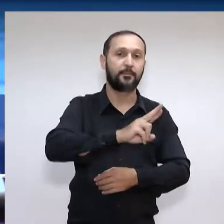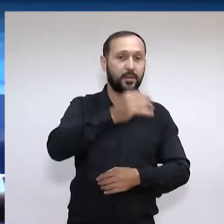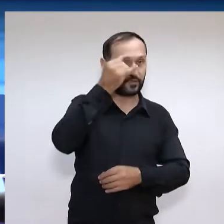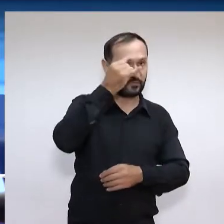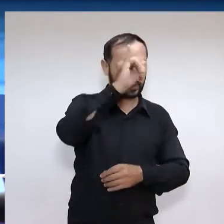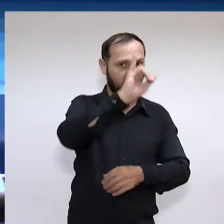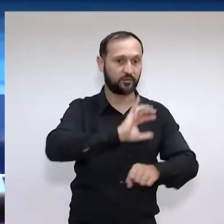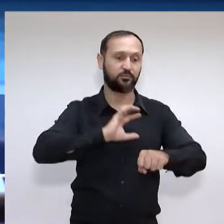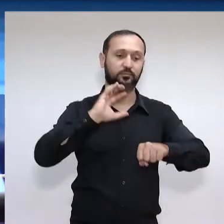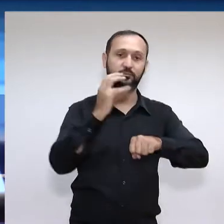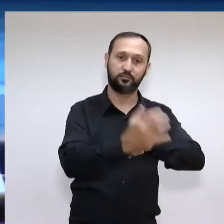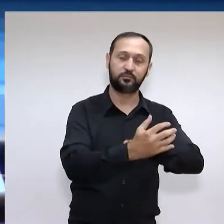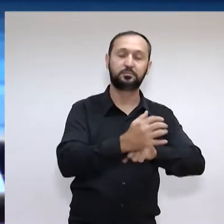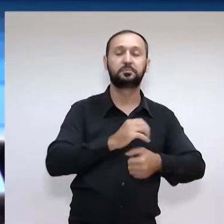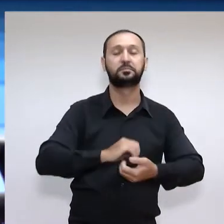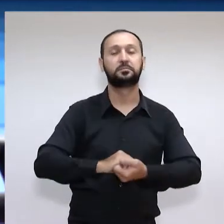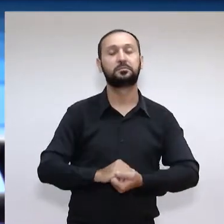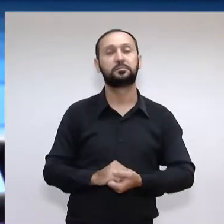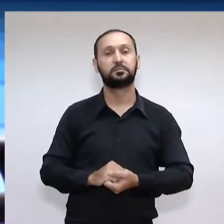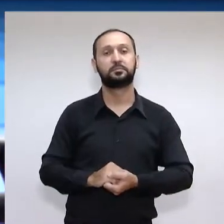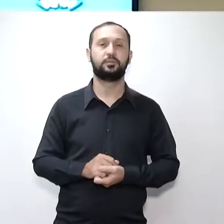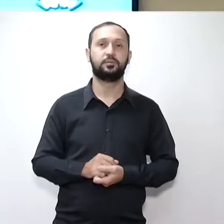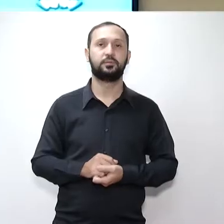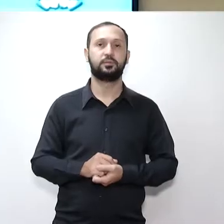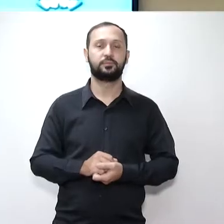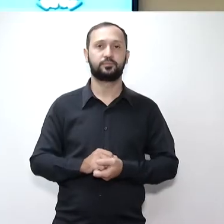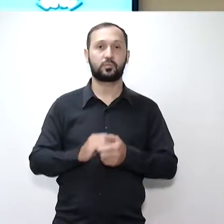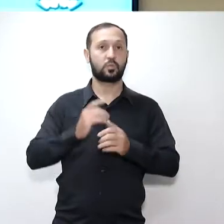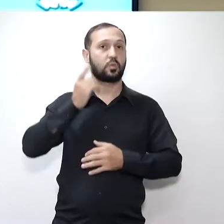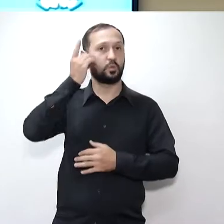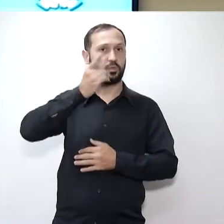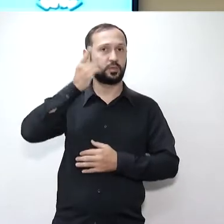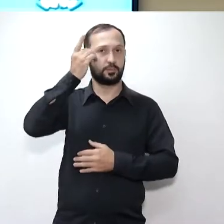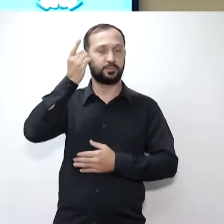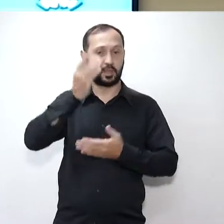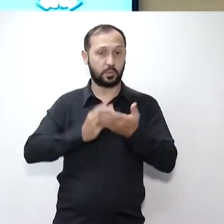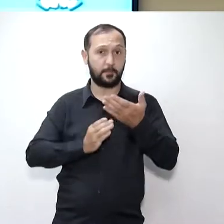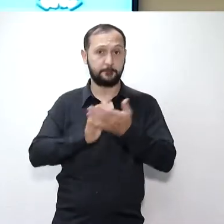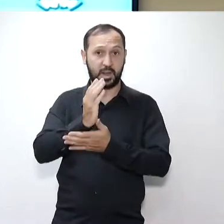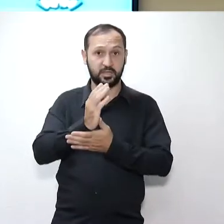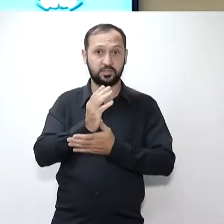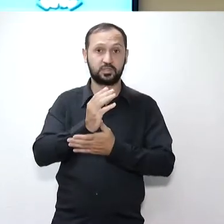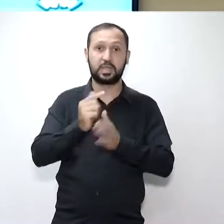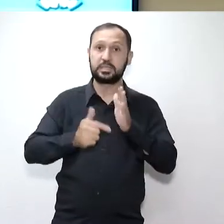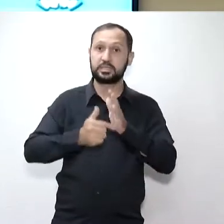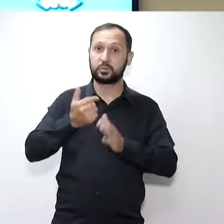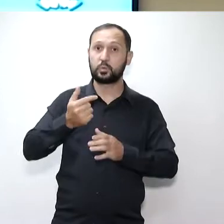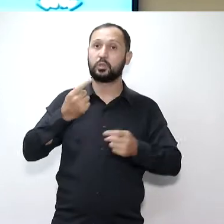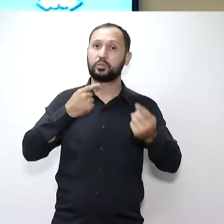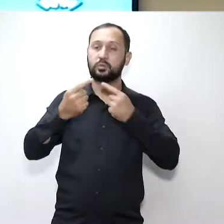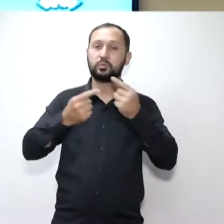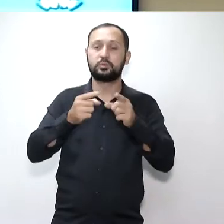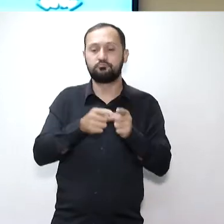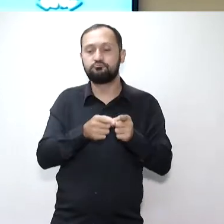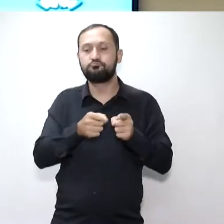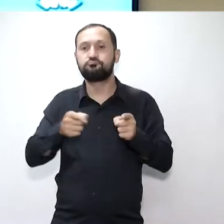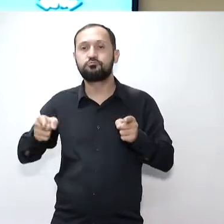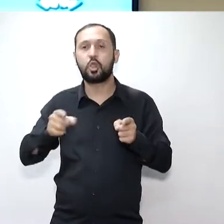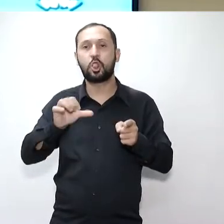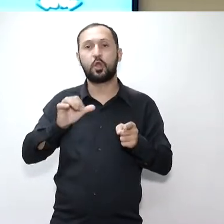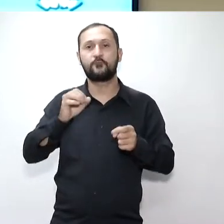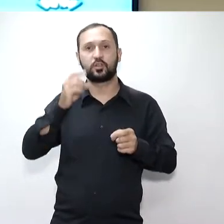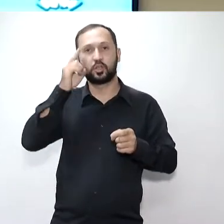para o enfrentamento do novo coronavírus. Deputados aprovam em segunda discussão medida que prorroga